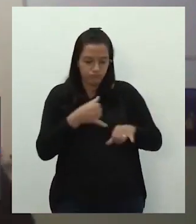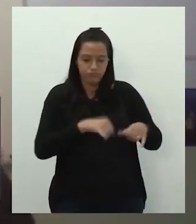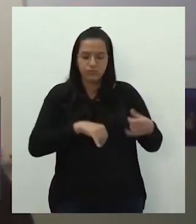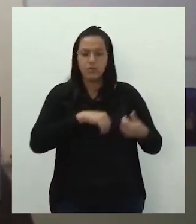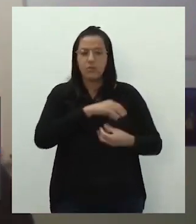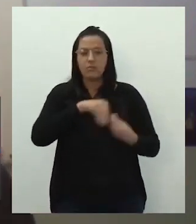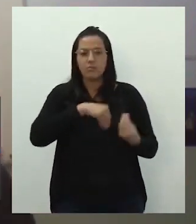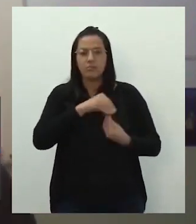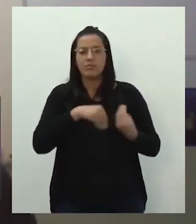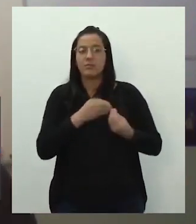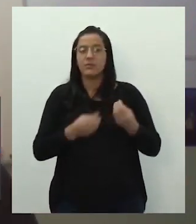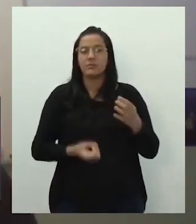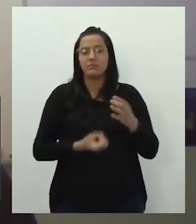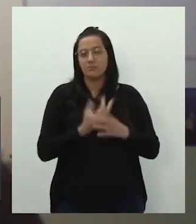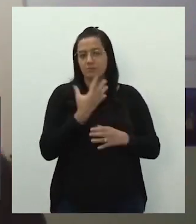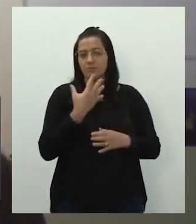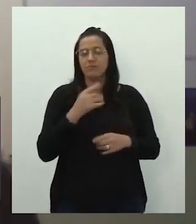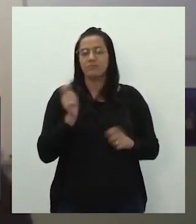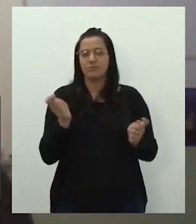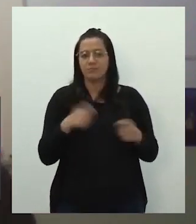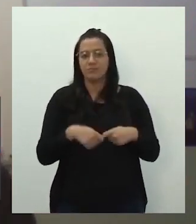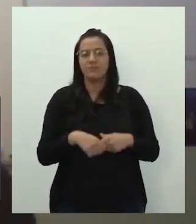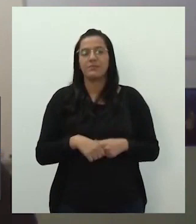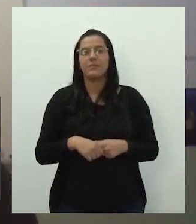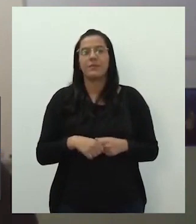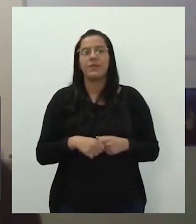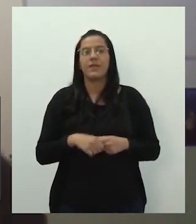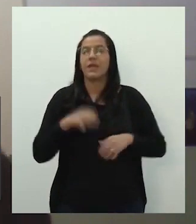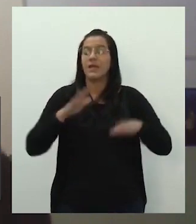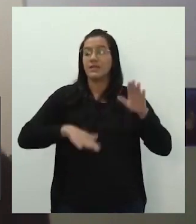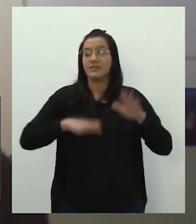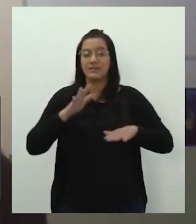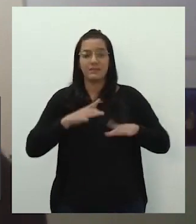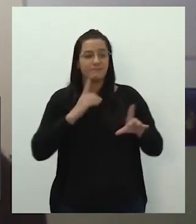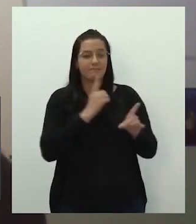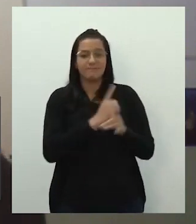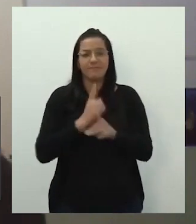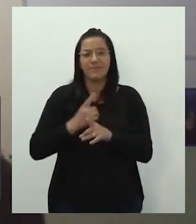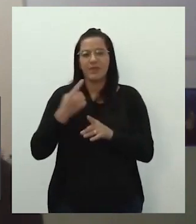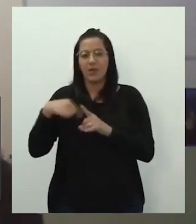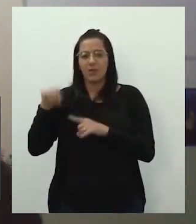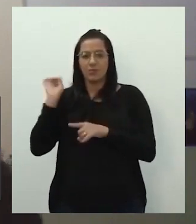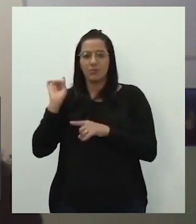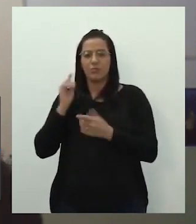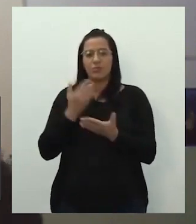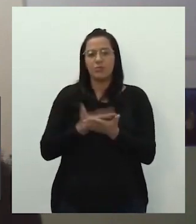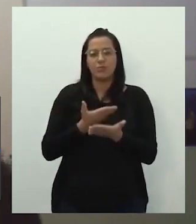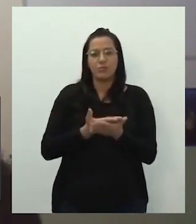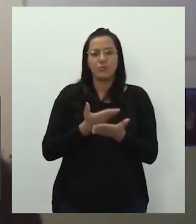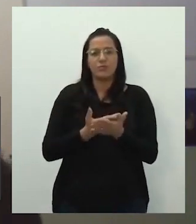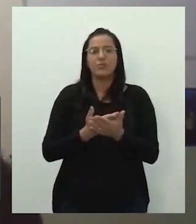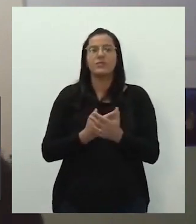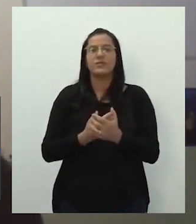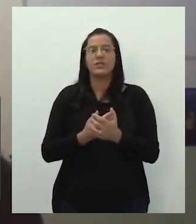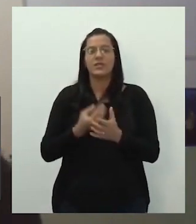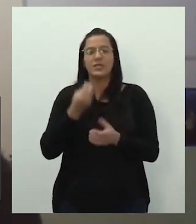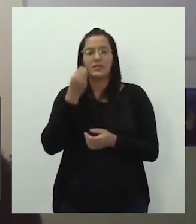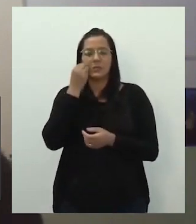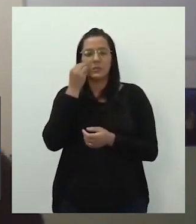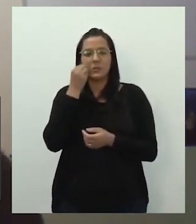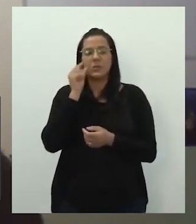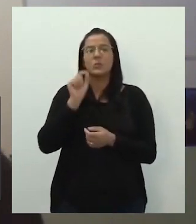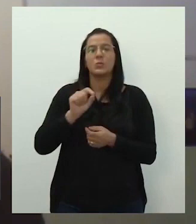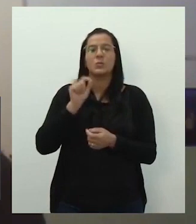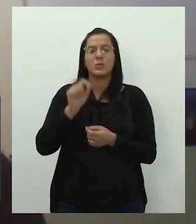aluno visualize a física no dia a dia, né? E às vezes não dá muito certo. Você acompanhou a última aula no segundo médio, a